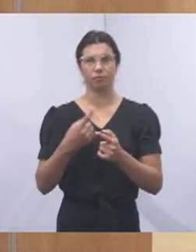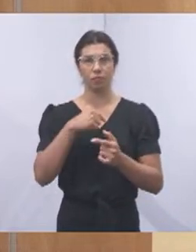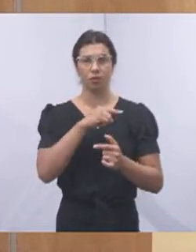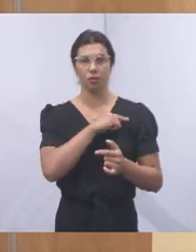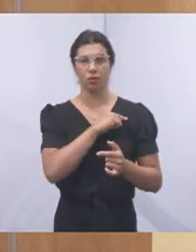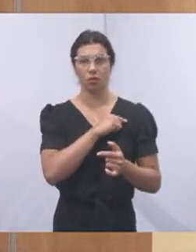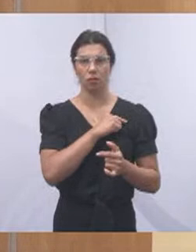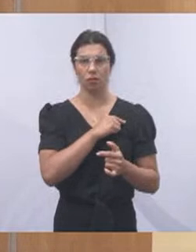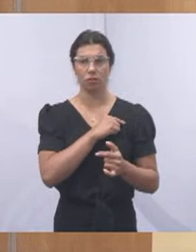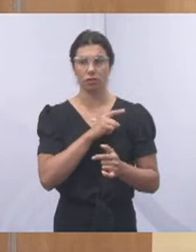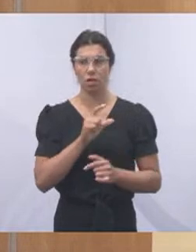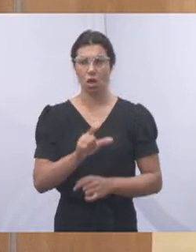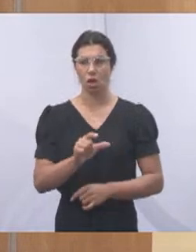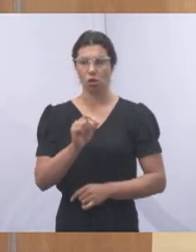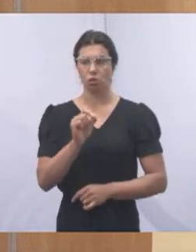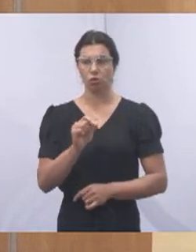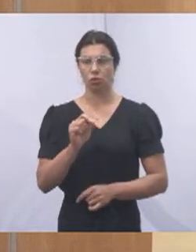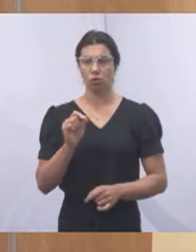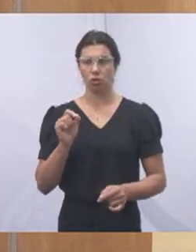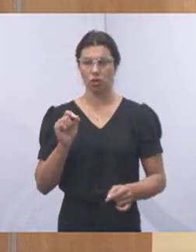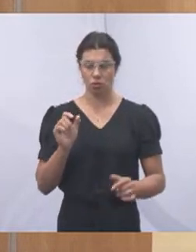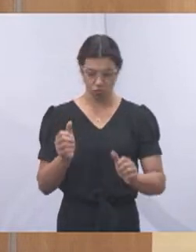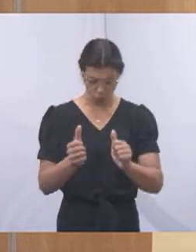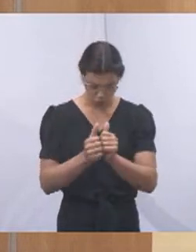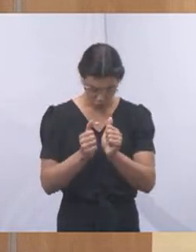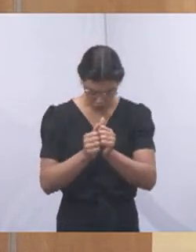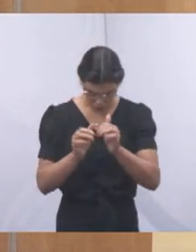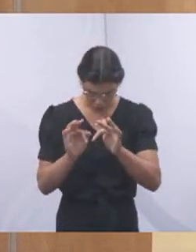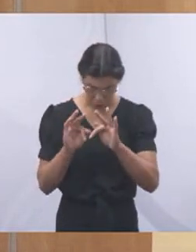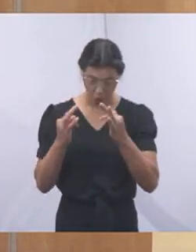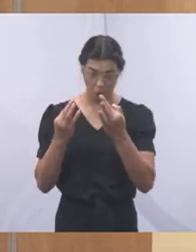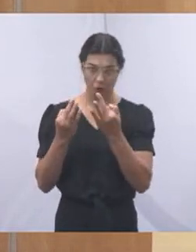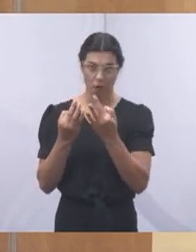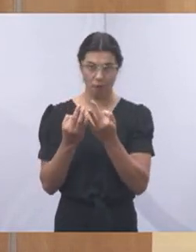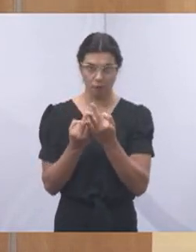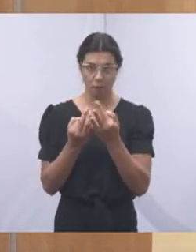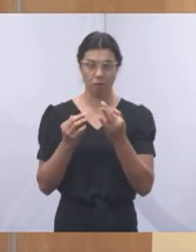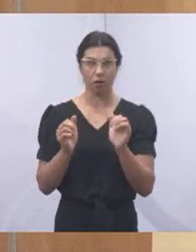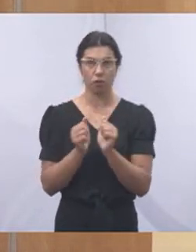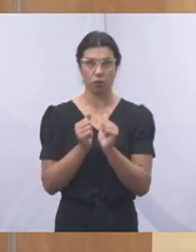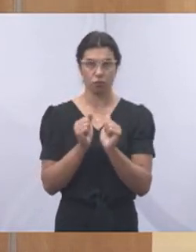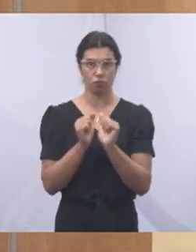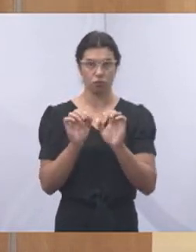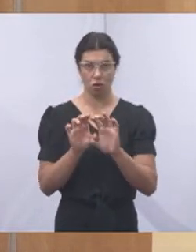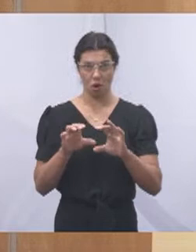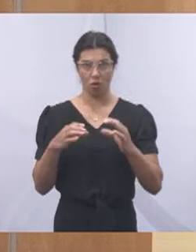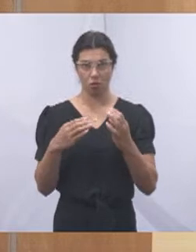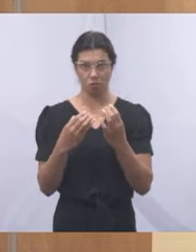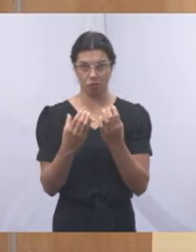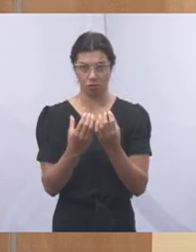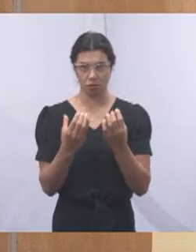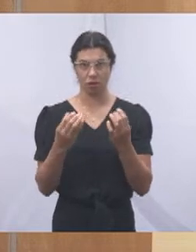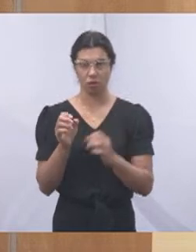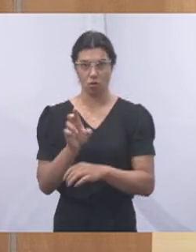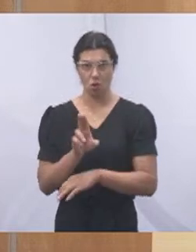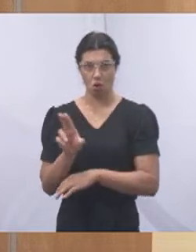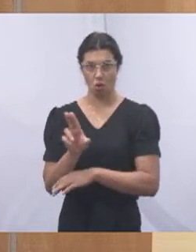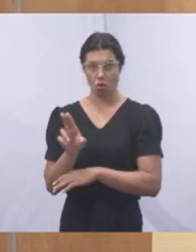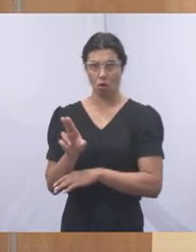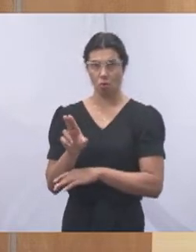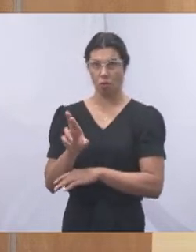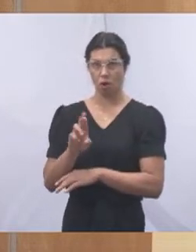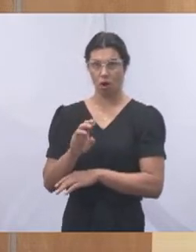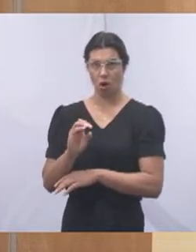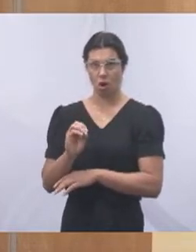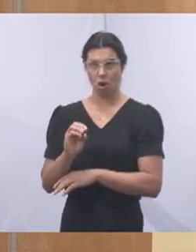nós escolhemos, junto com a família, junto com a comunidade, o nome do senhor